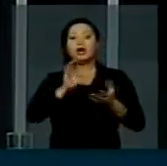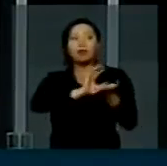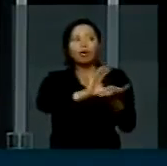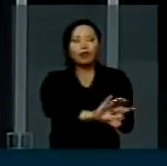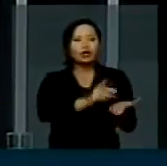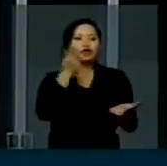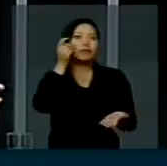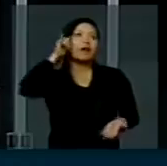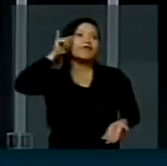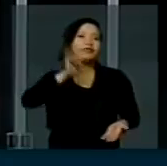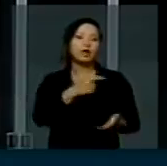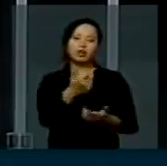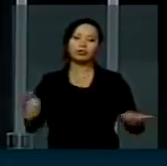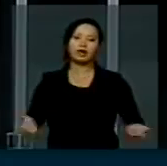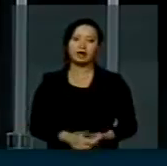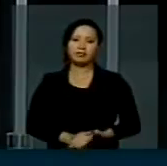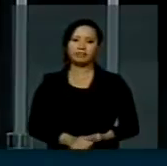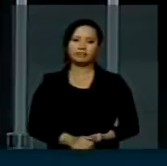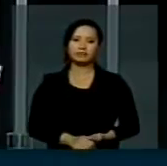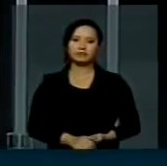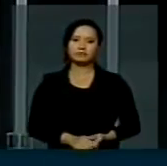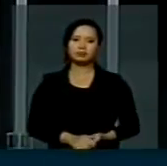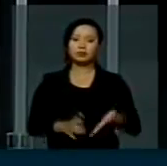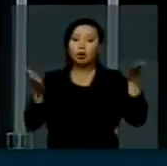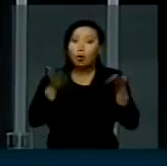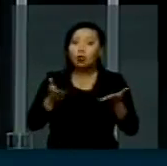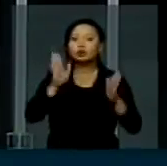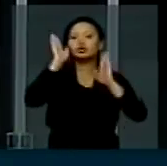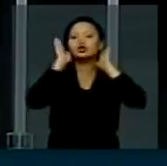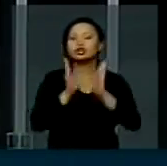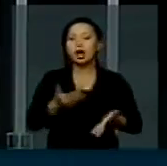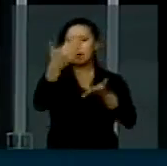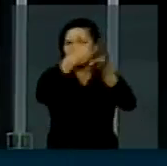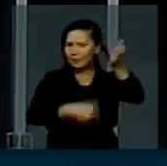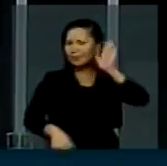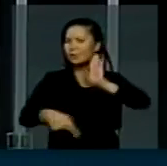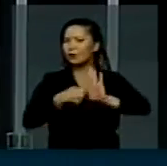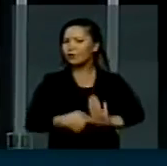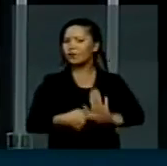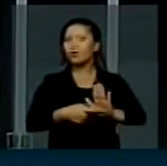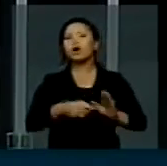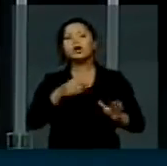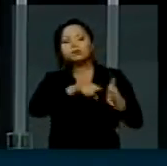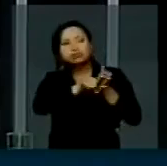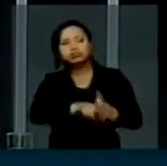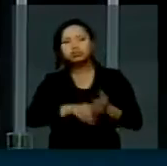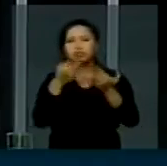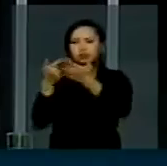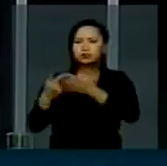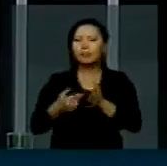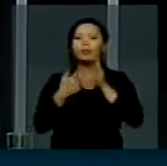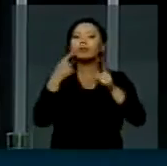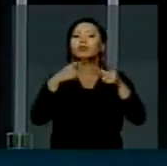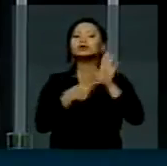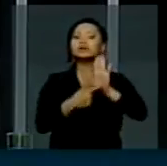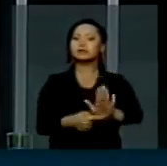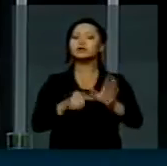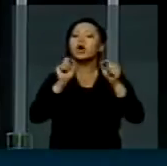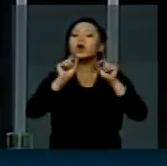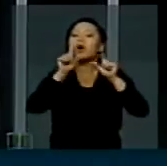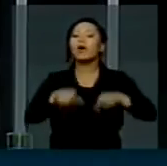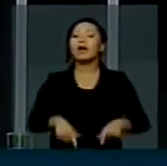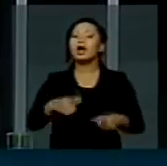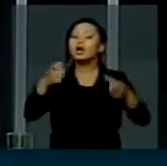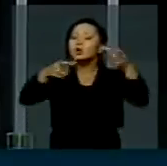nessas áreas. E hoje o Brasil já tem um estudo, um conhecimento de quais são as áreas mais necessárias e mais vulneráveis para